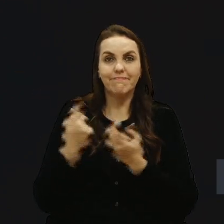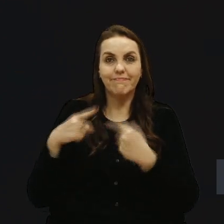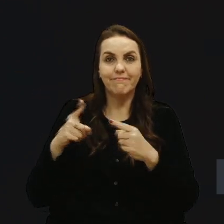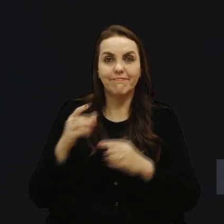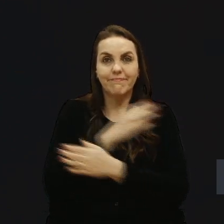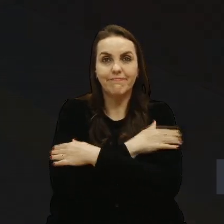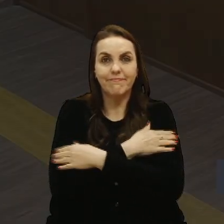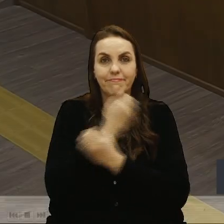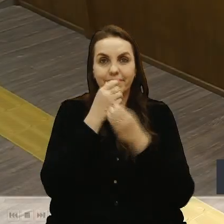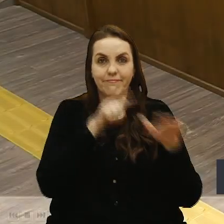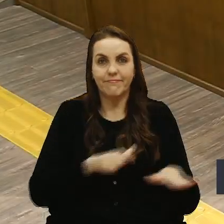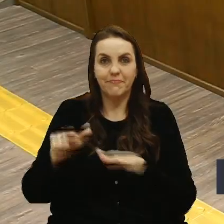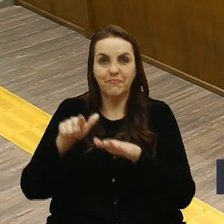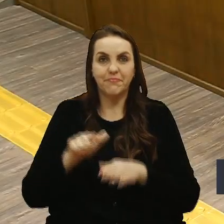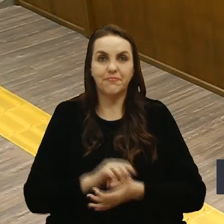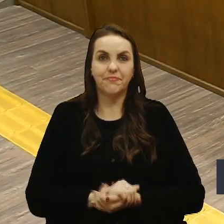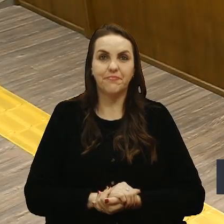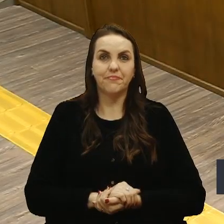para você.